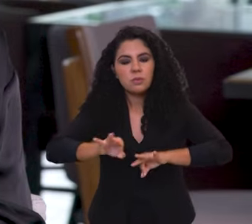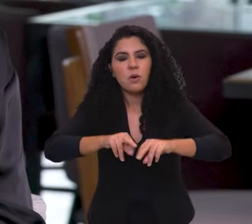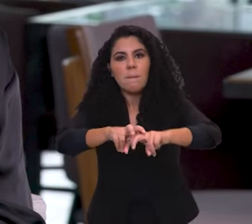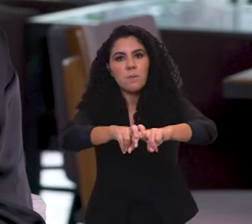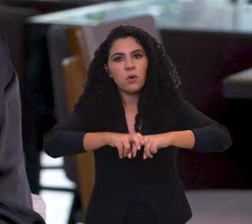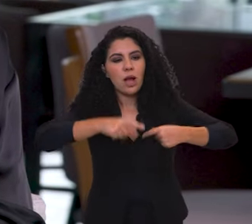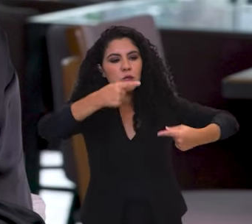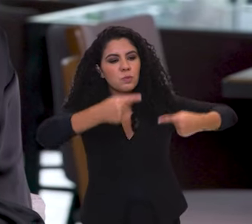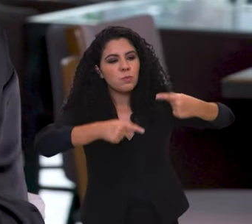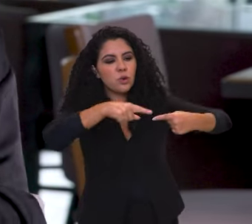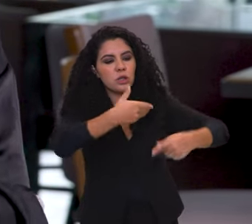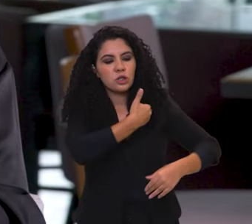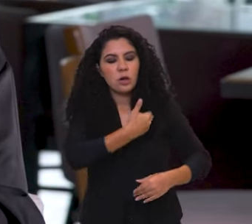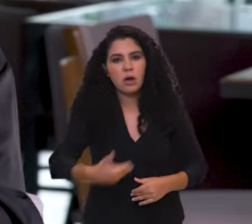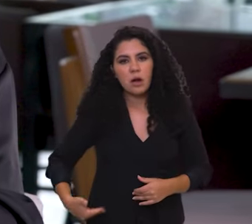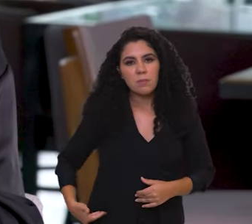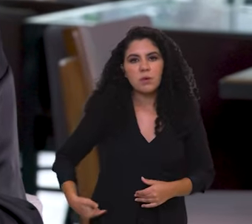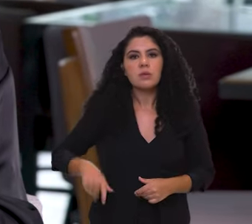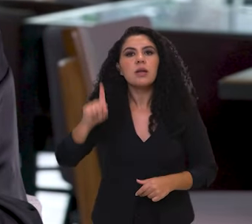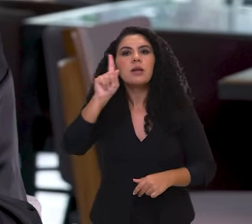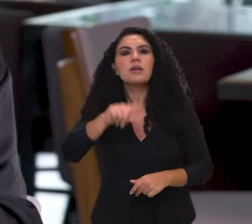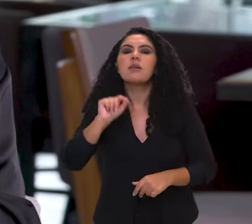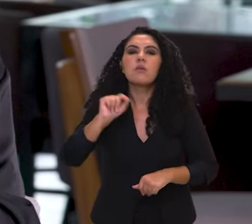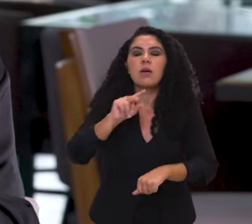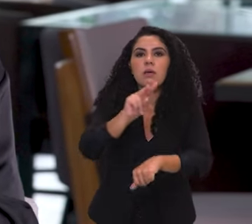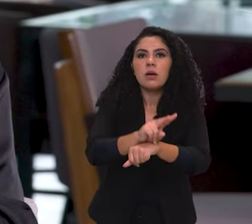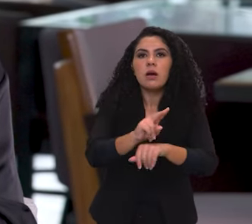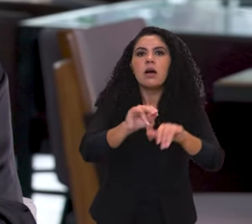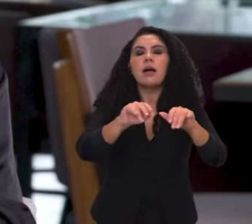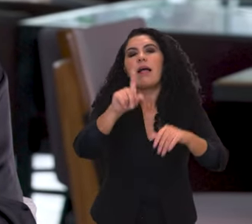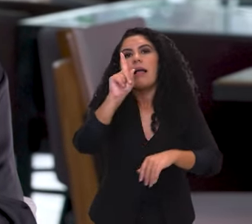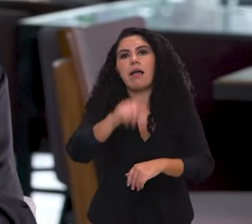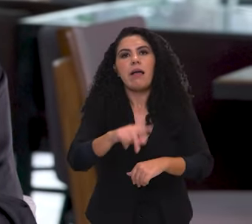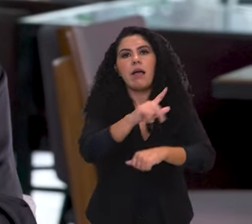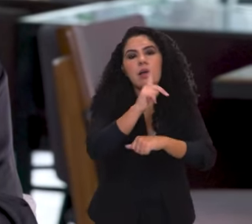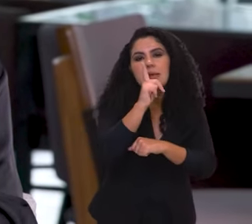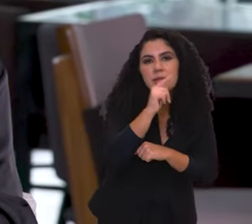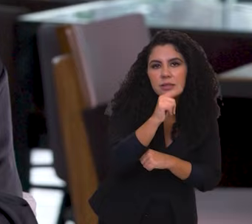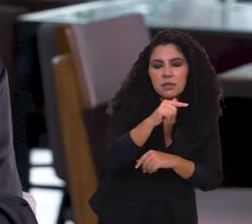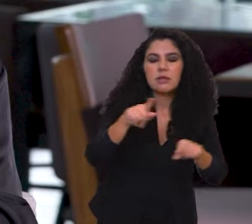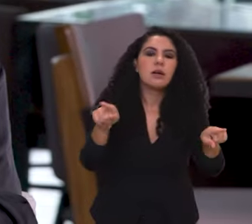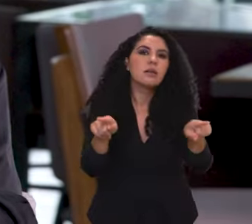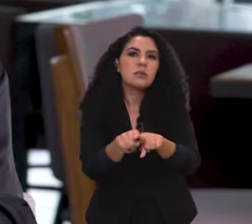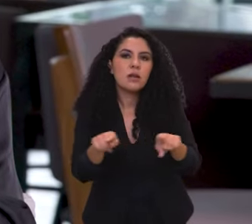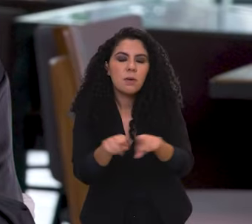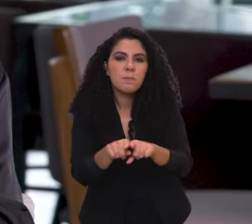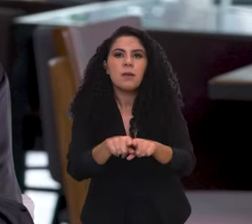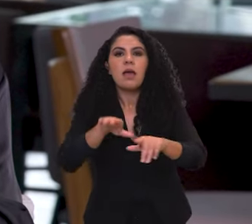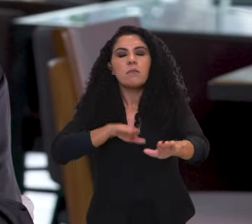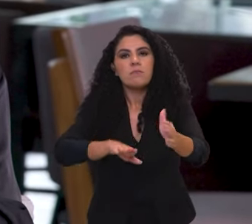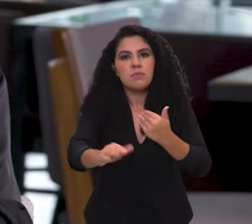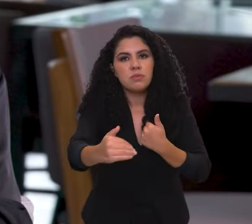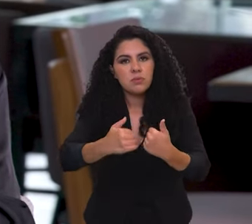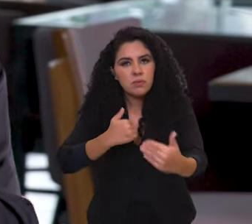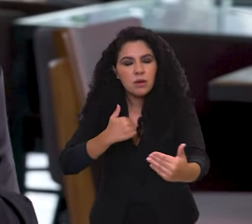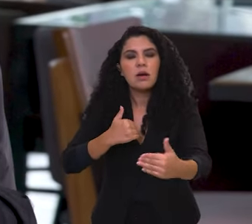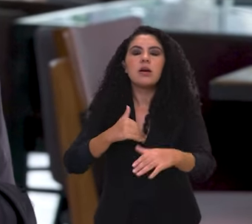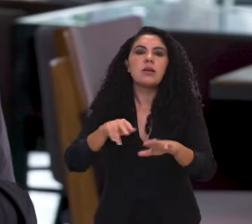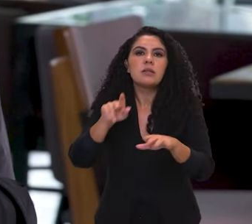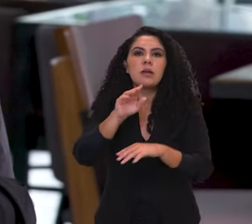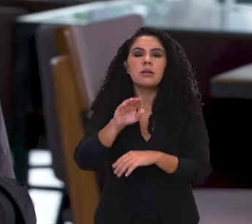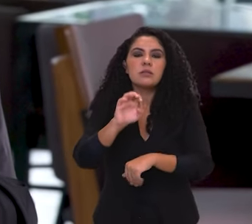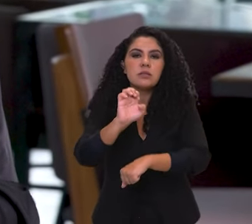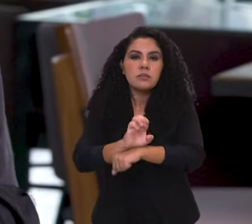das nossas políticas públicas com a provisão infraestrutural, seja hídrica, seja escoamento da produção, rodovias estaduais,